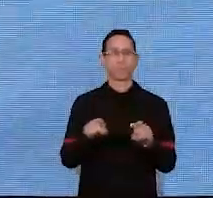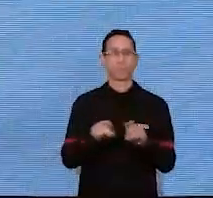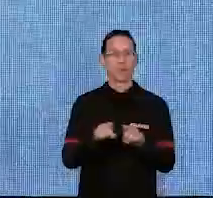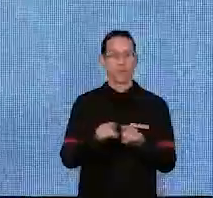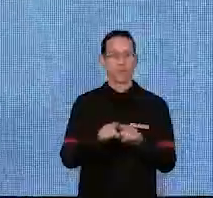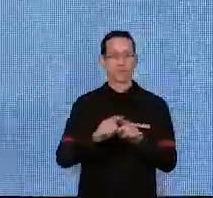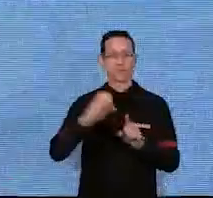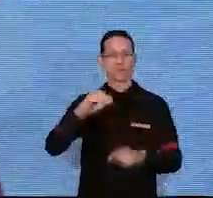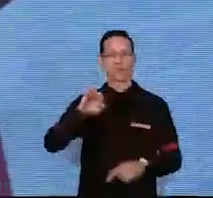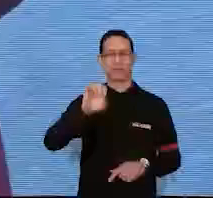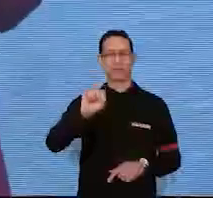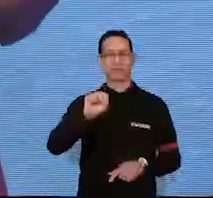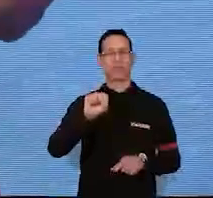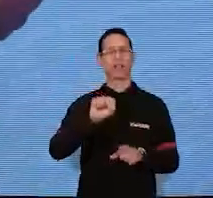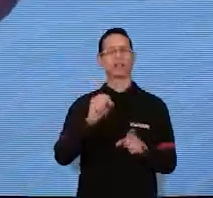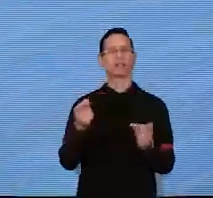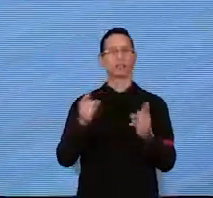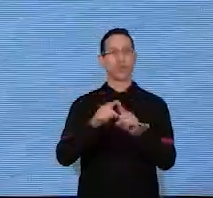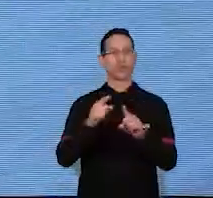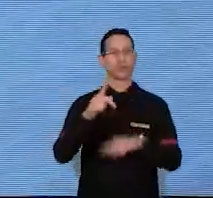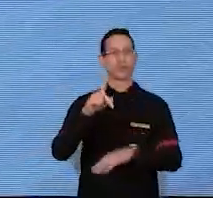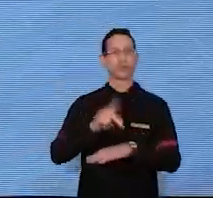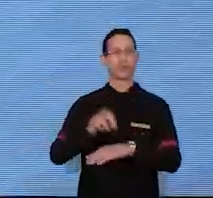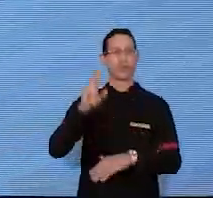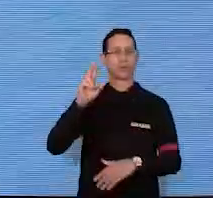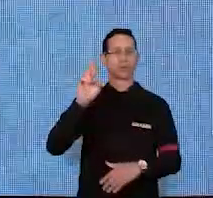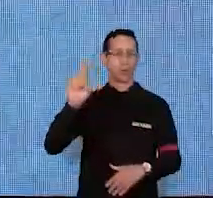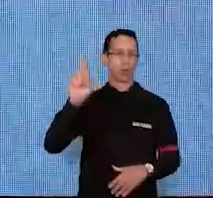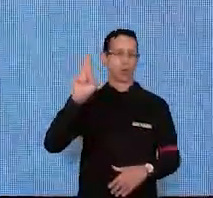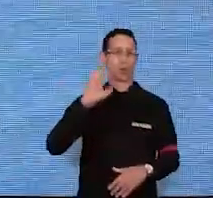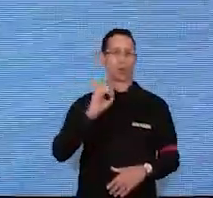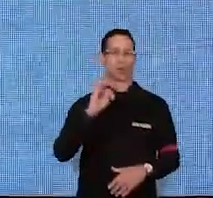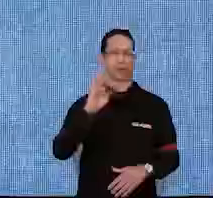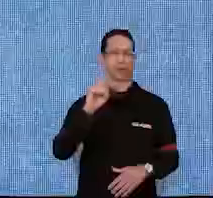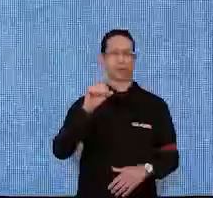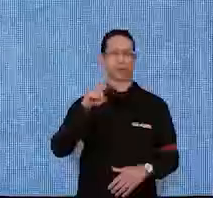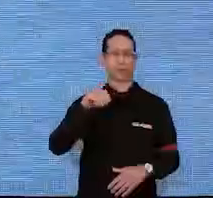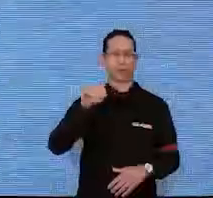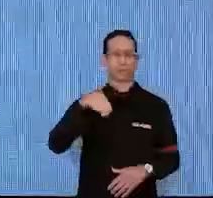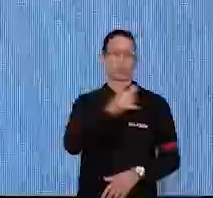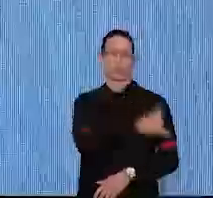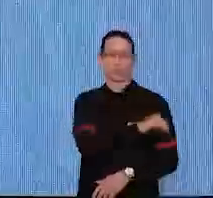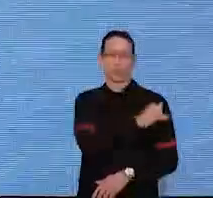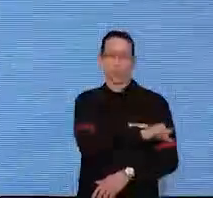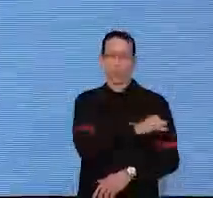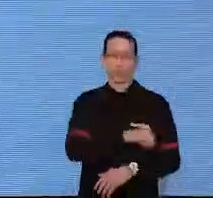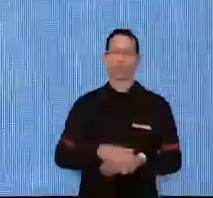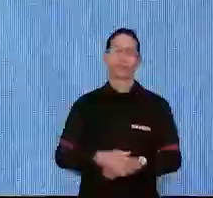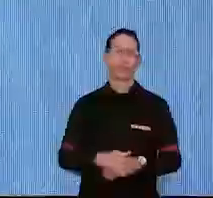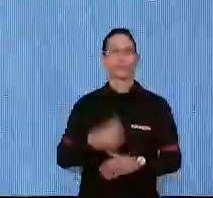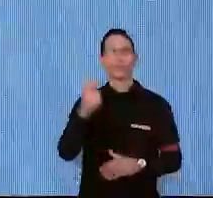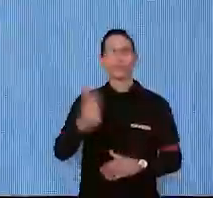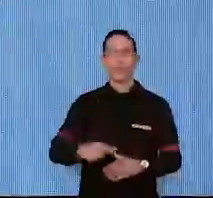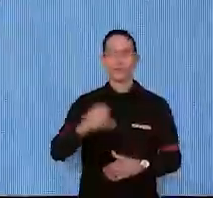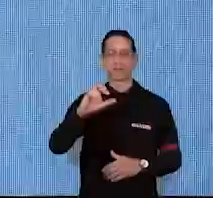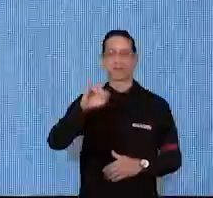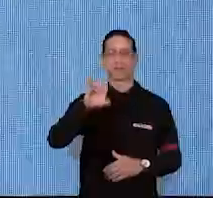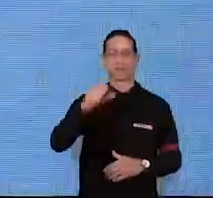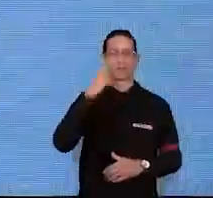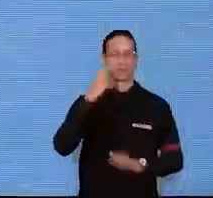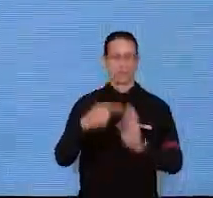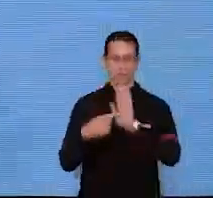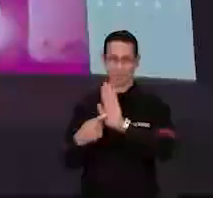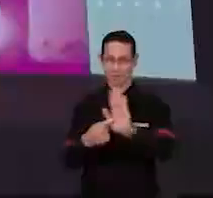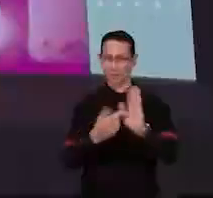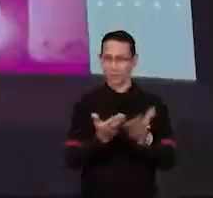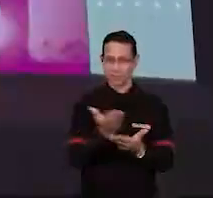a Cris é sócia proprietária da Otoderme, no Rio de Janeiro. E além da Cris, eu quero apresentar